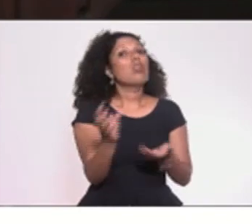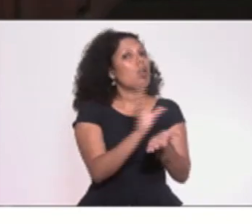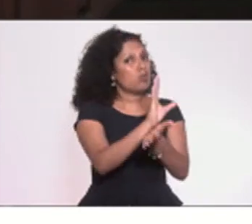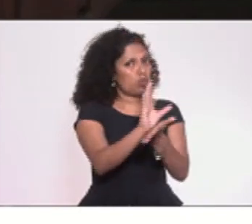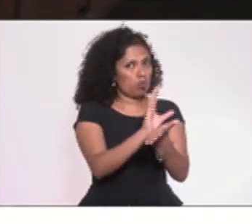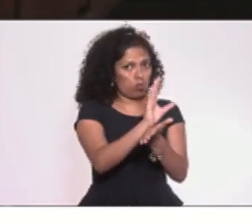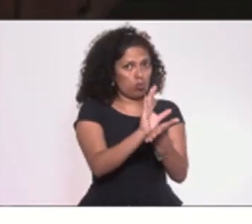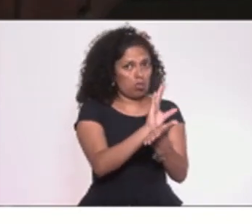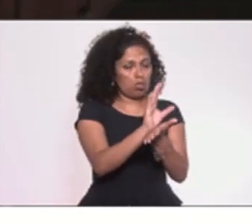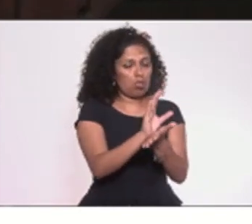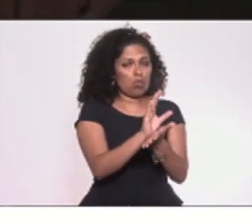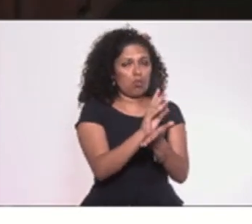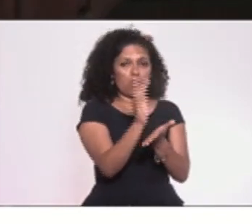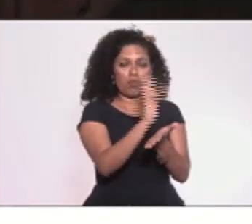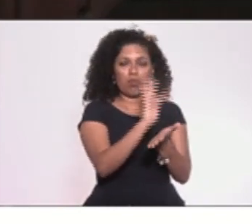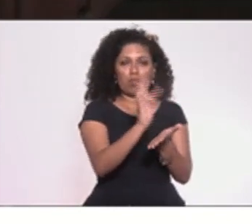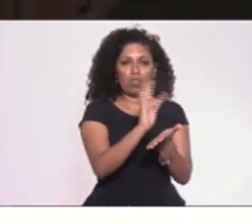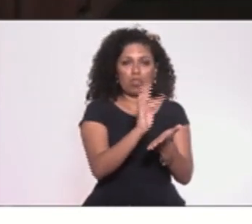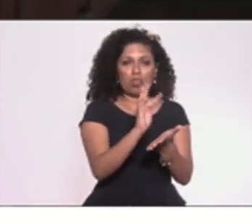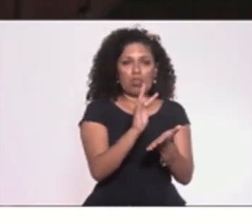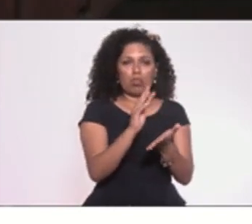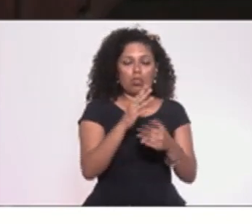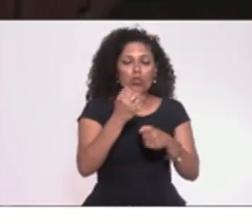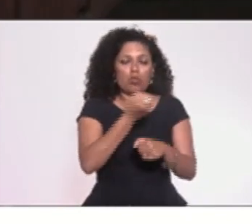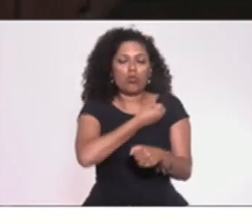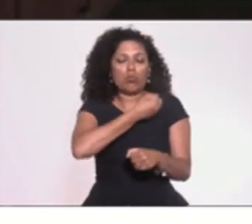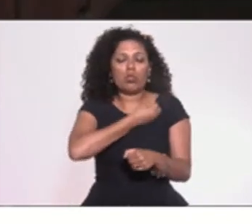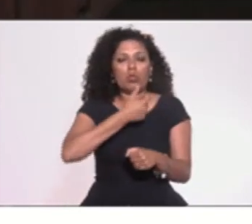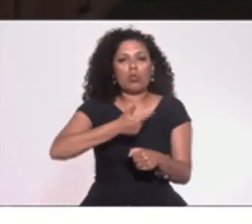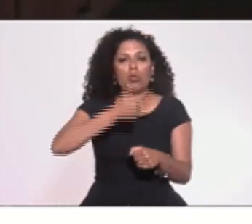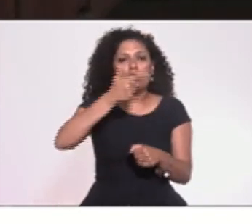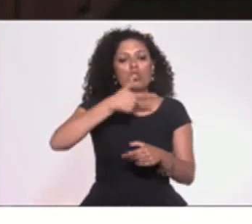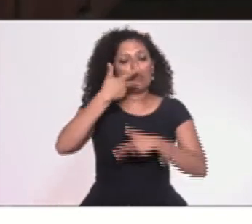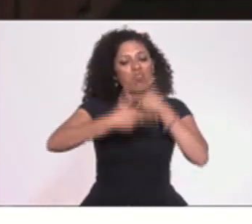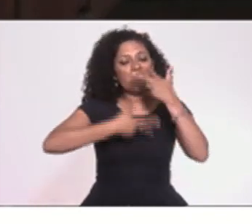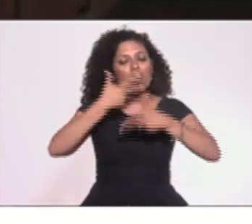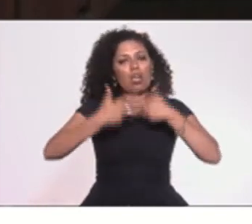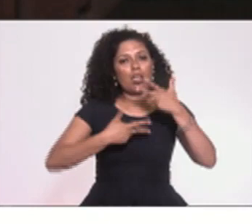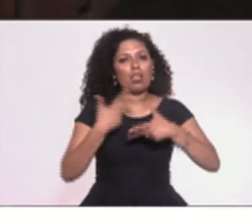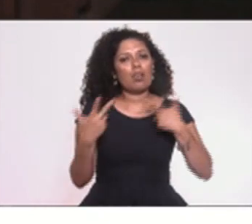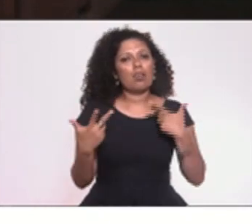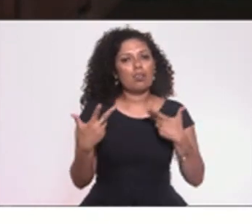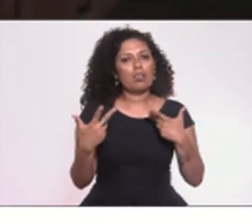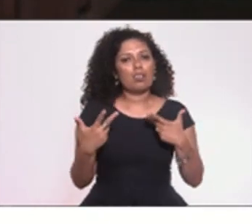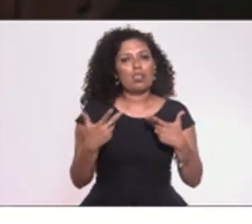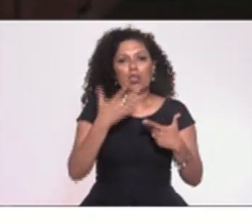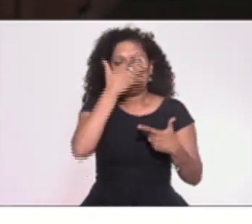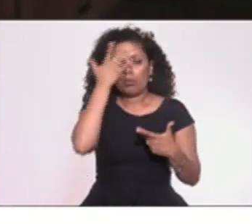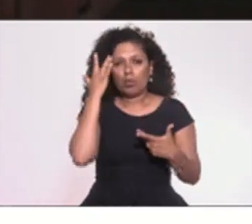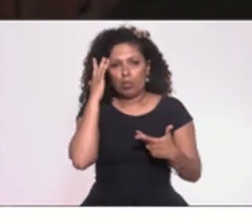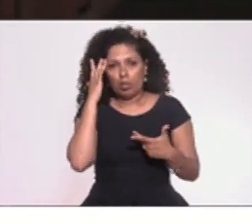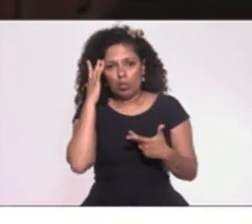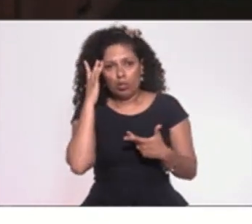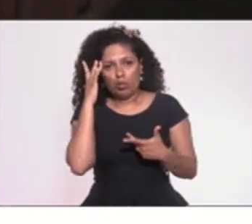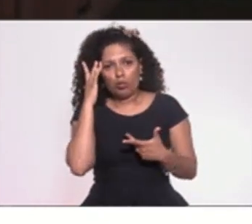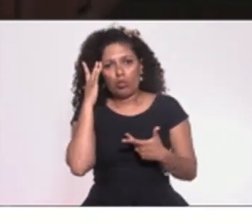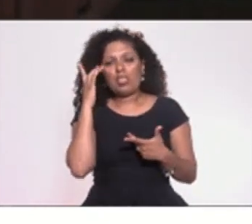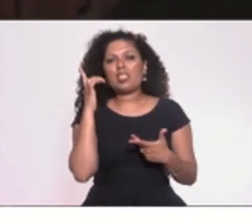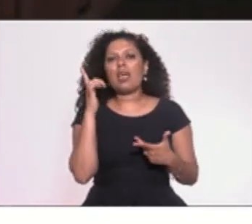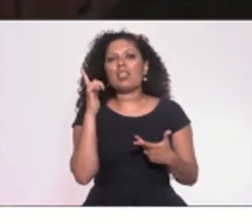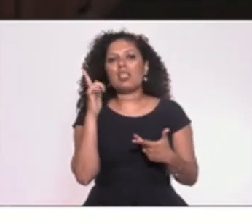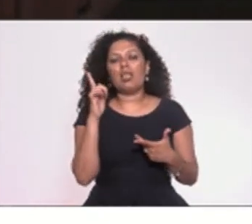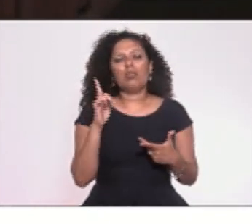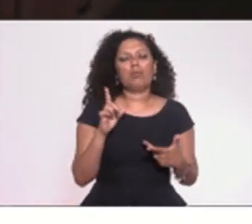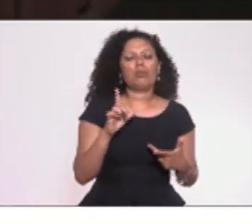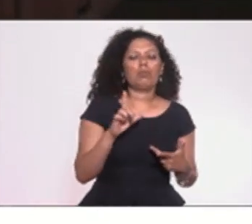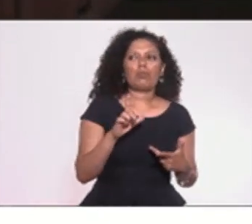mesma Constituição Federal, inciso 2, afirma que licenciado pela respectiva